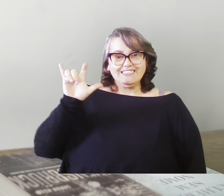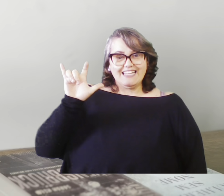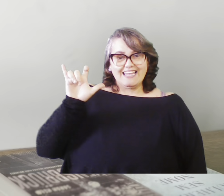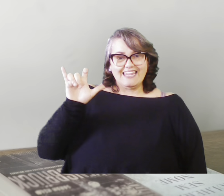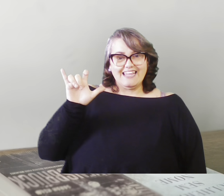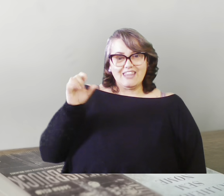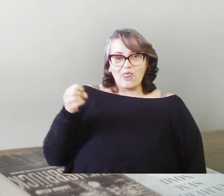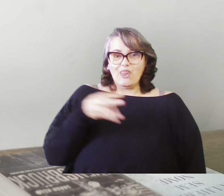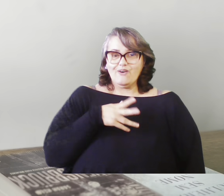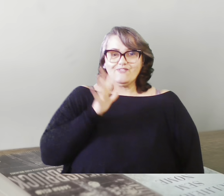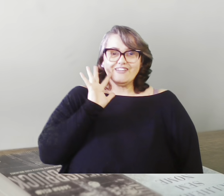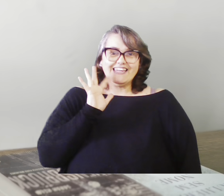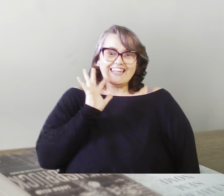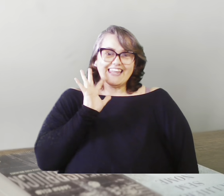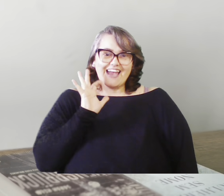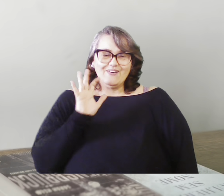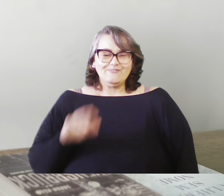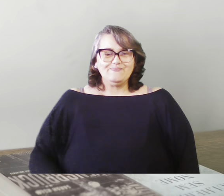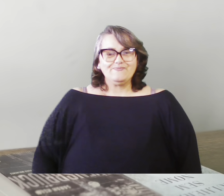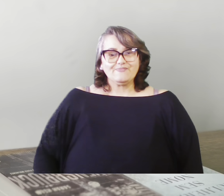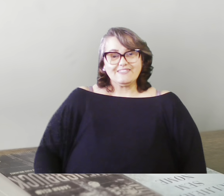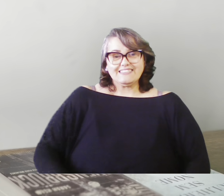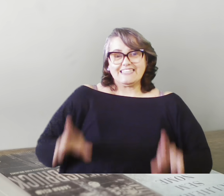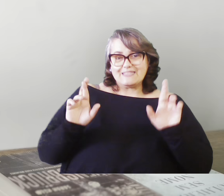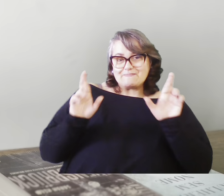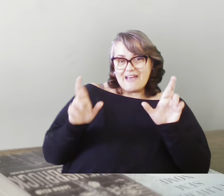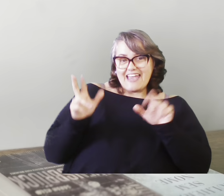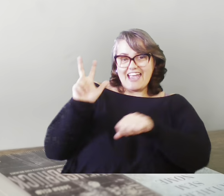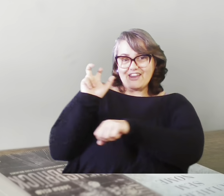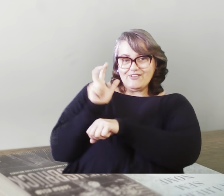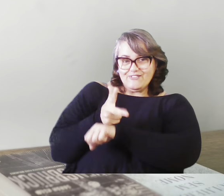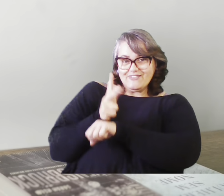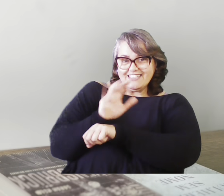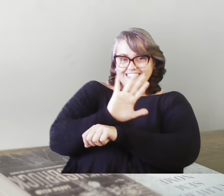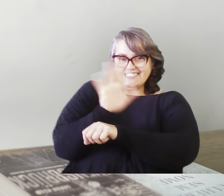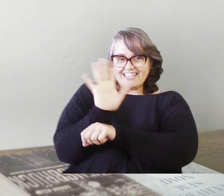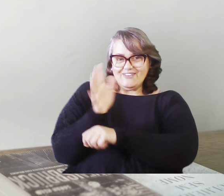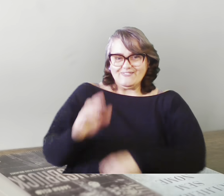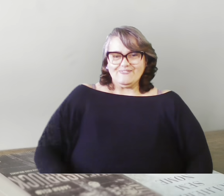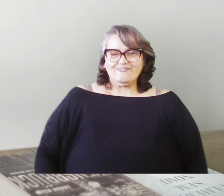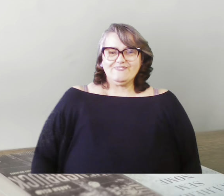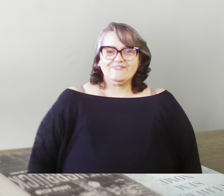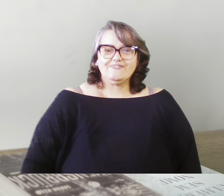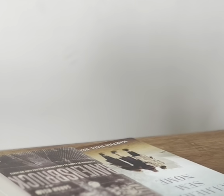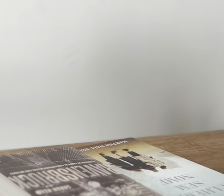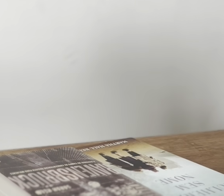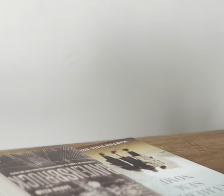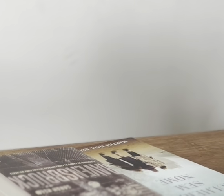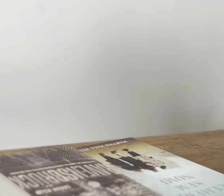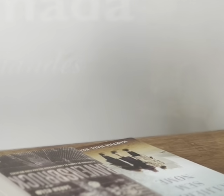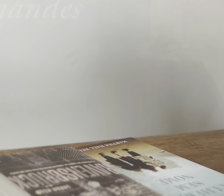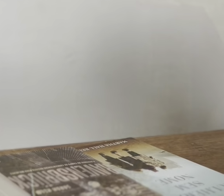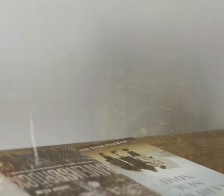gente lá no Instagram, que tem sempre novidade legal também por lá. Te espero no próximo vídeo. Tchau!